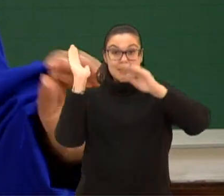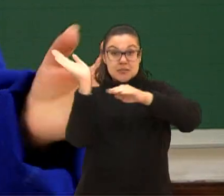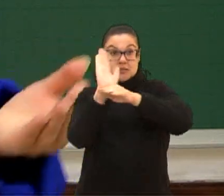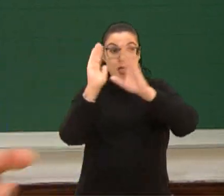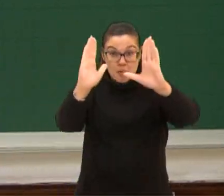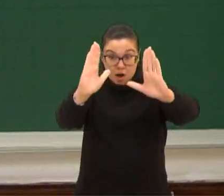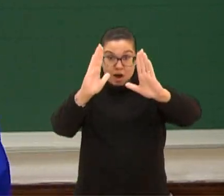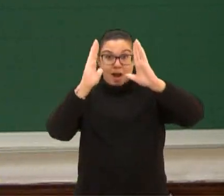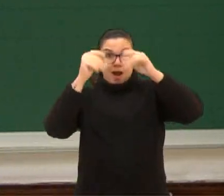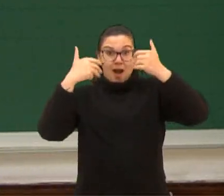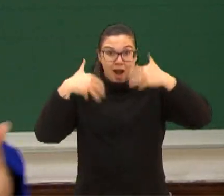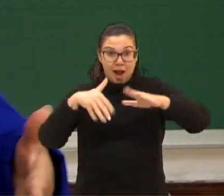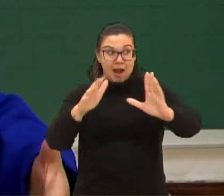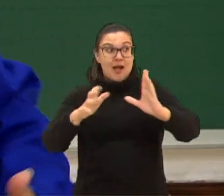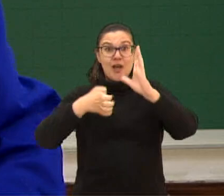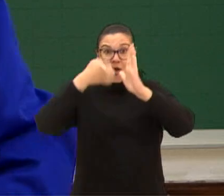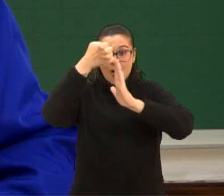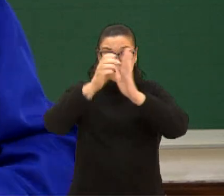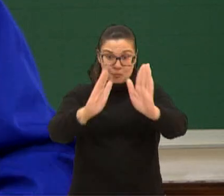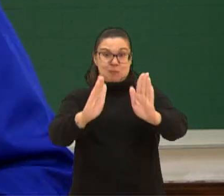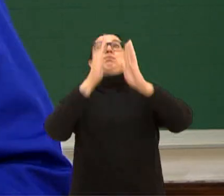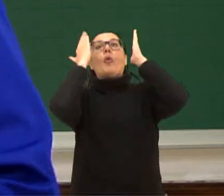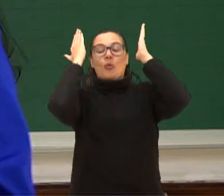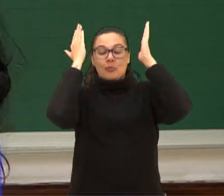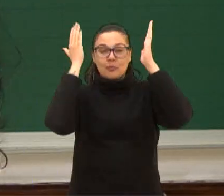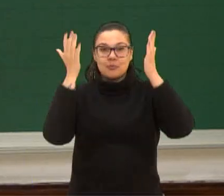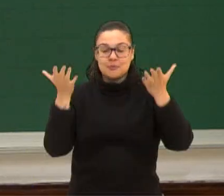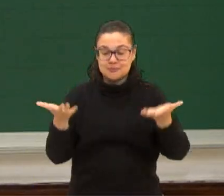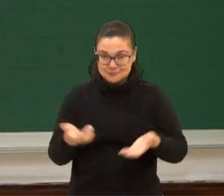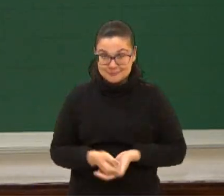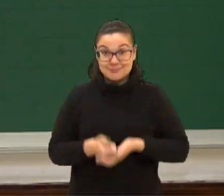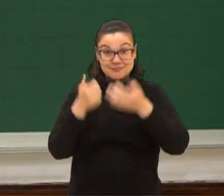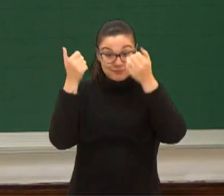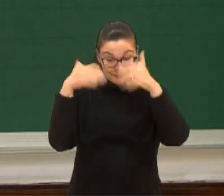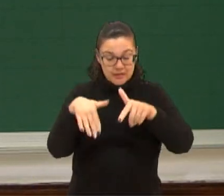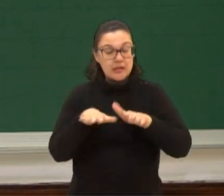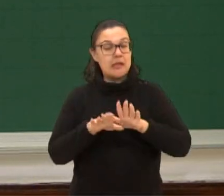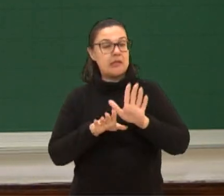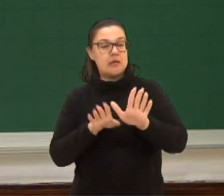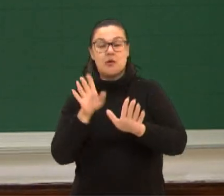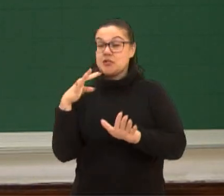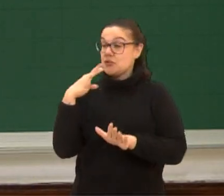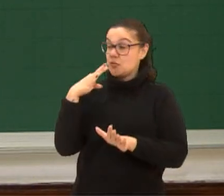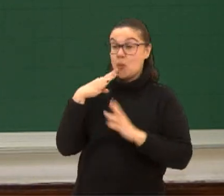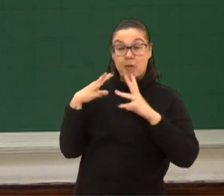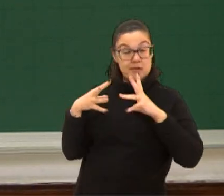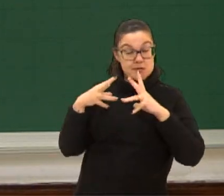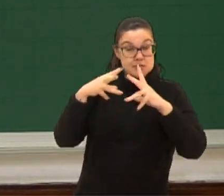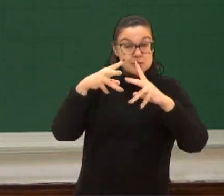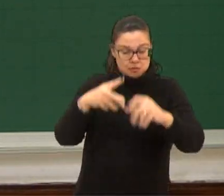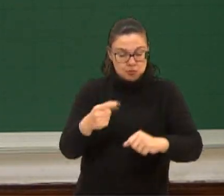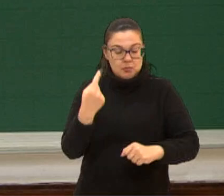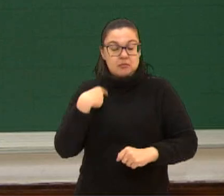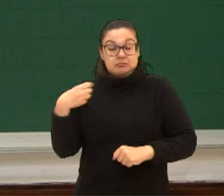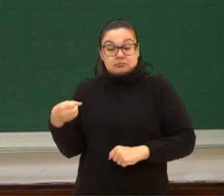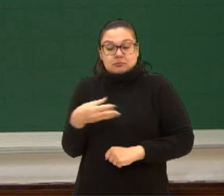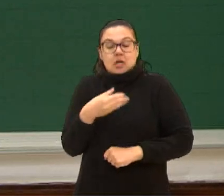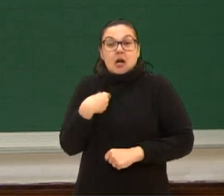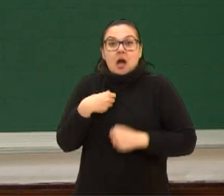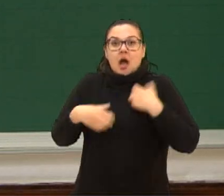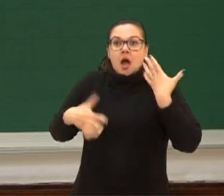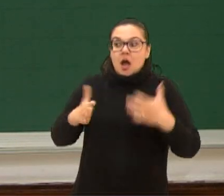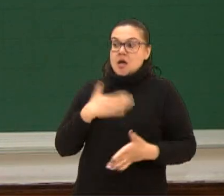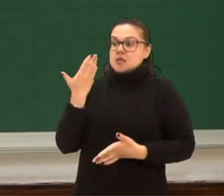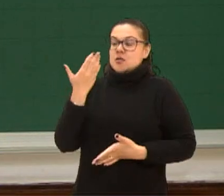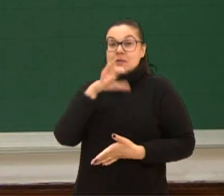sala de cinema porque elas acharam que o trem ia passar por cima delas, né? Então, quando a gente não conhece tudo que é novidade, às vezes pode assustar. E se você